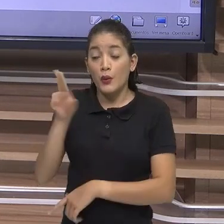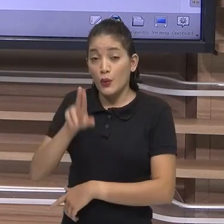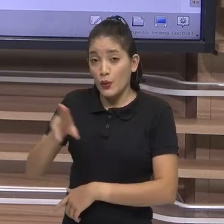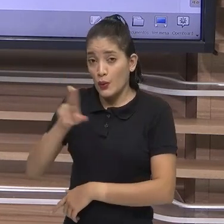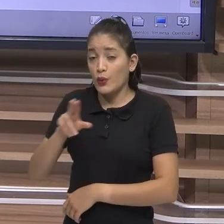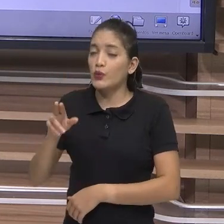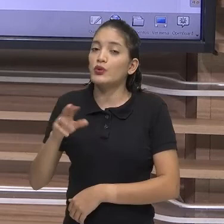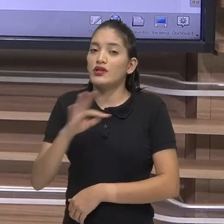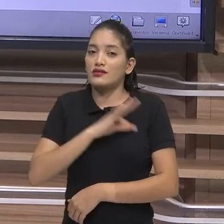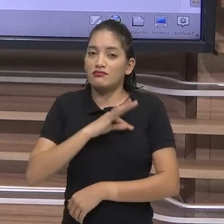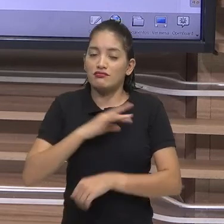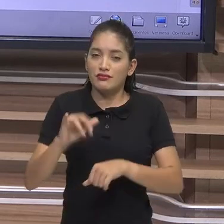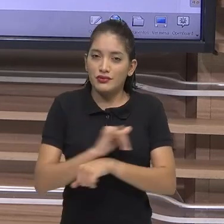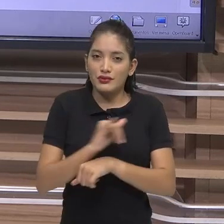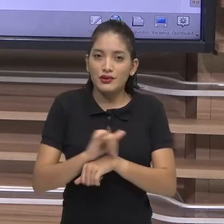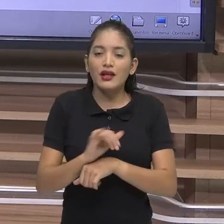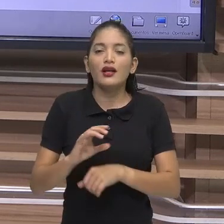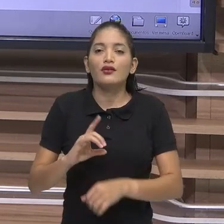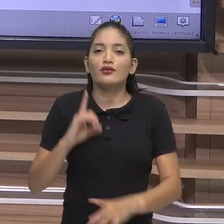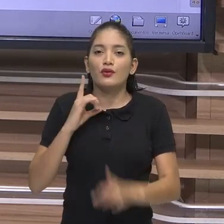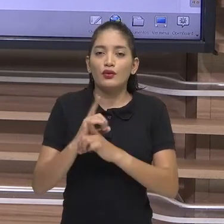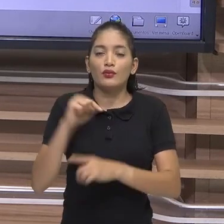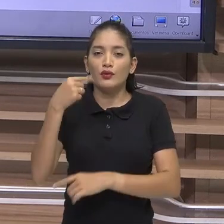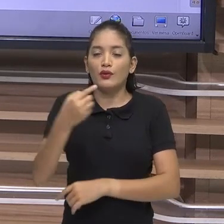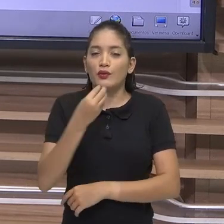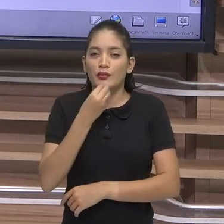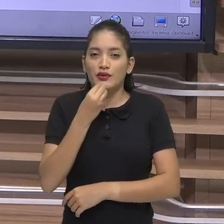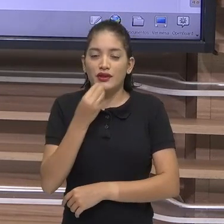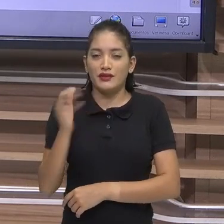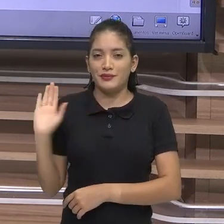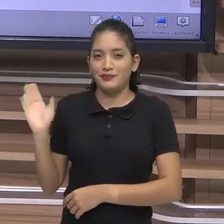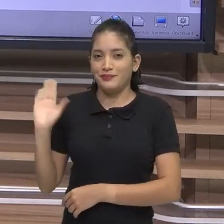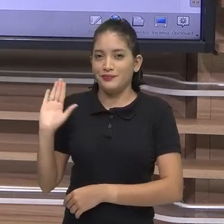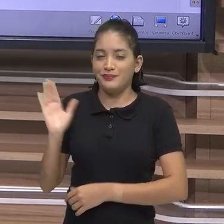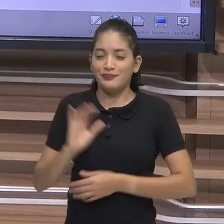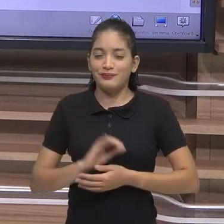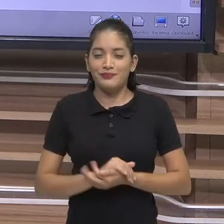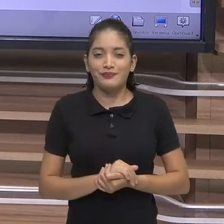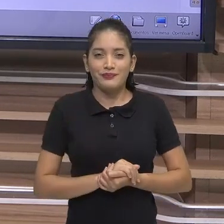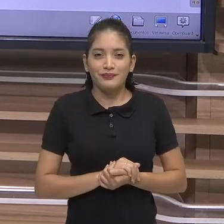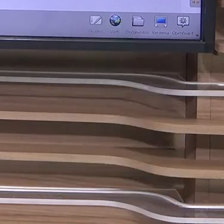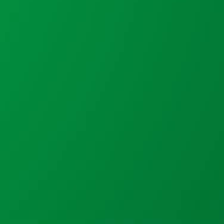esses recursos e nos veremos em uma outra oportunidade. See ya!